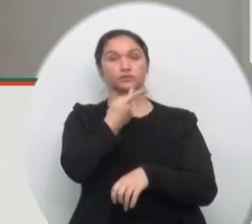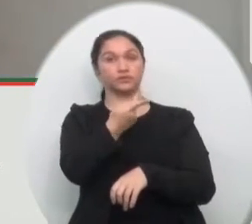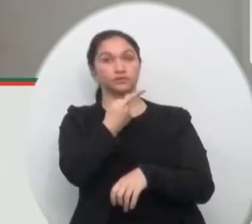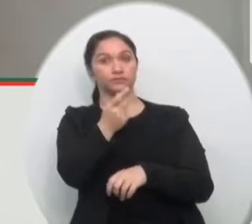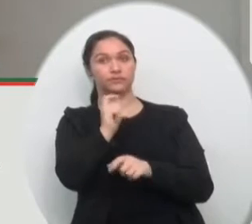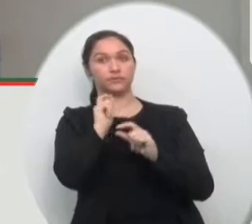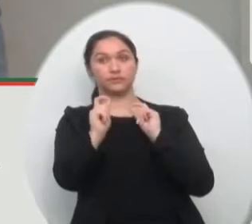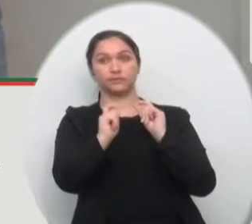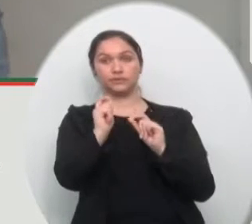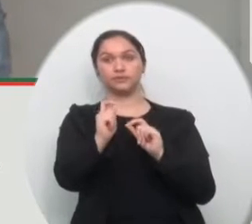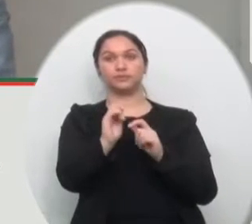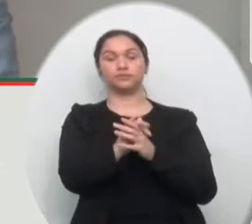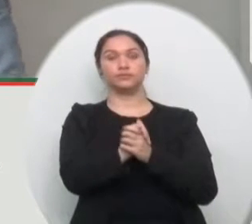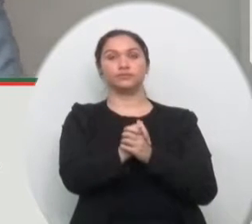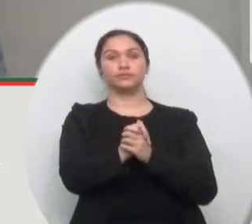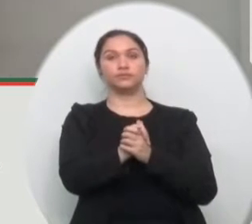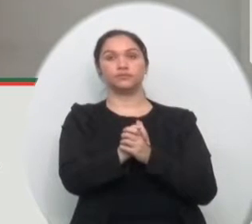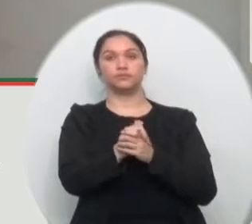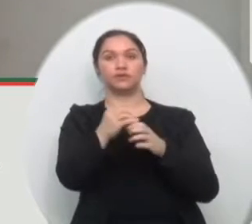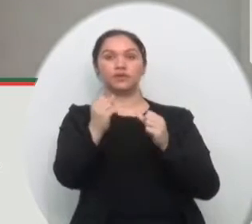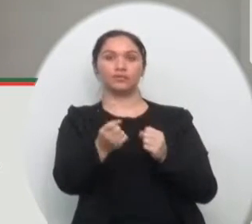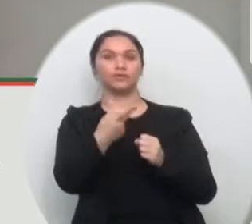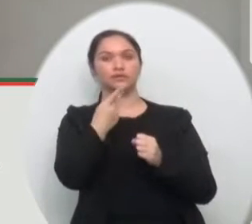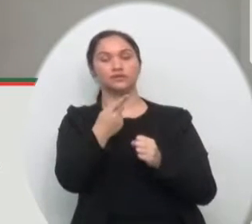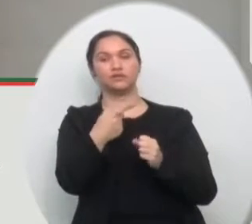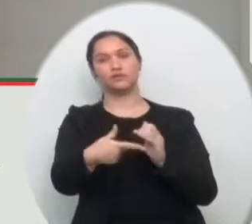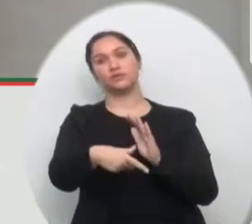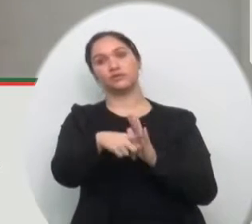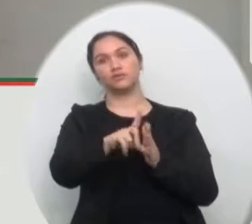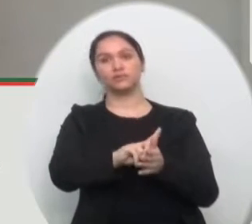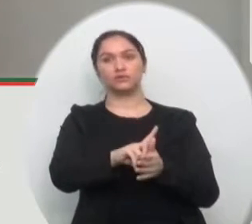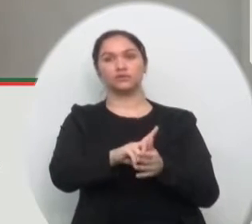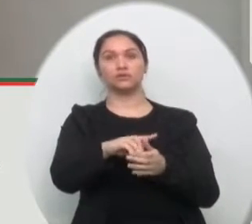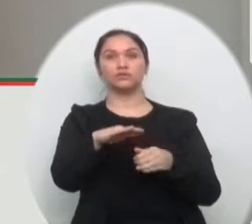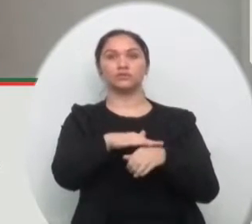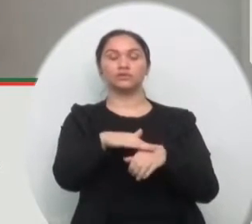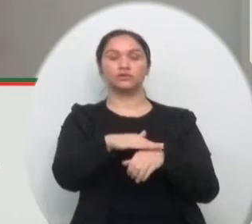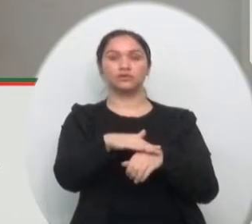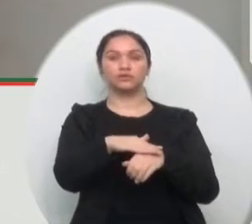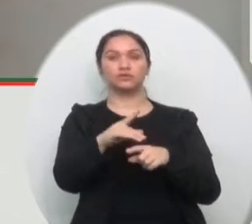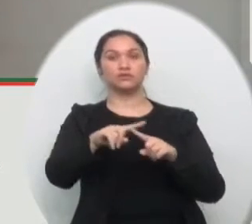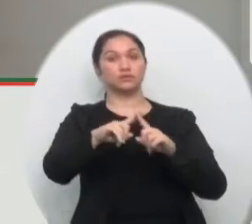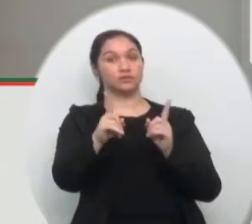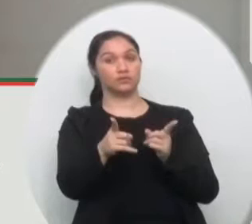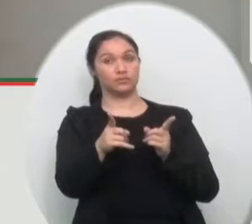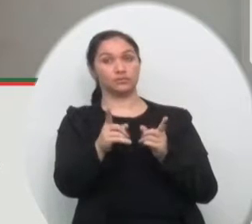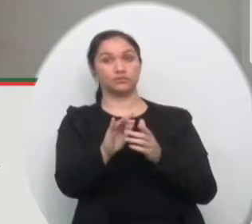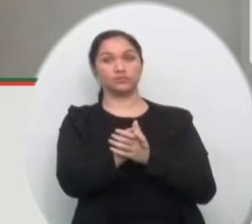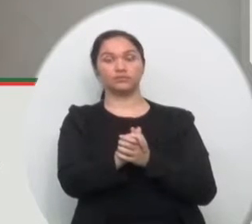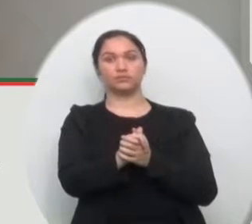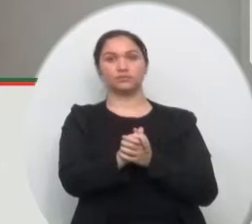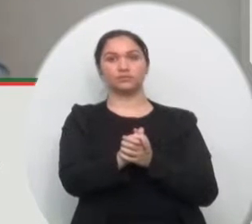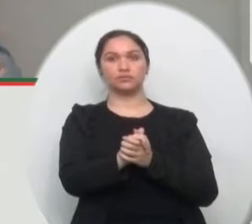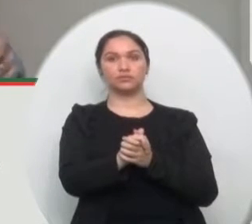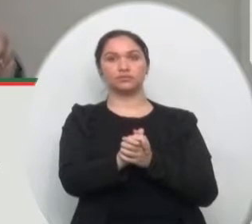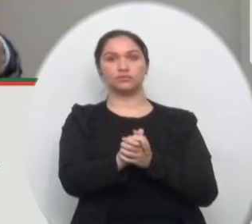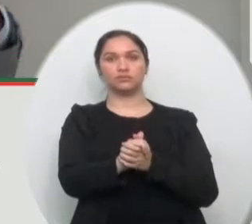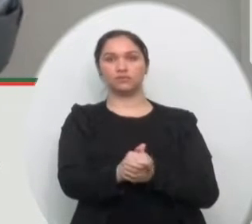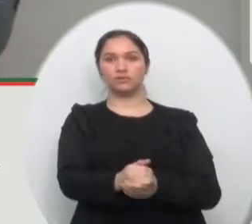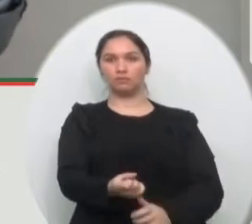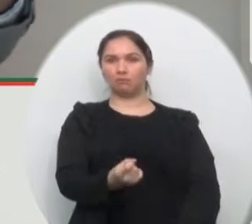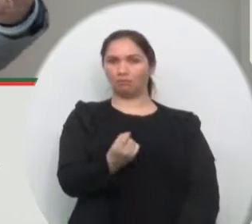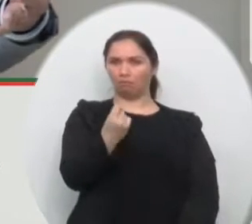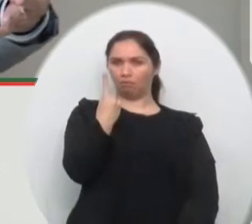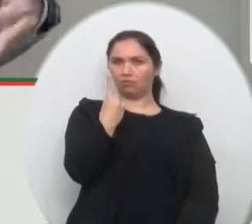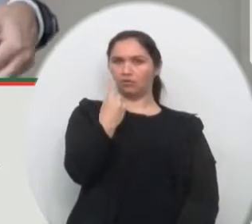que poderia ter aproveitado aquele momento, né, para conversar com eles, mas é de causar estranheza, né, que uma empresa